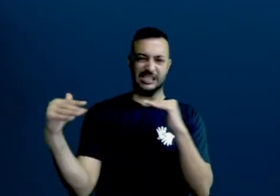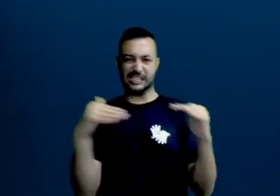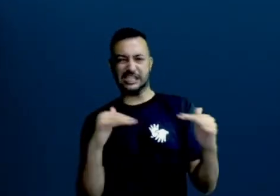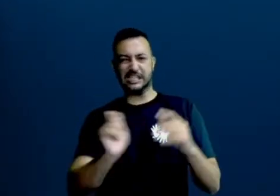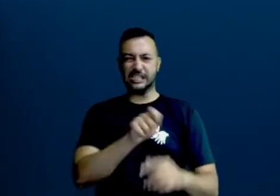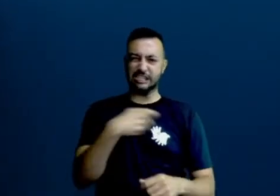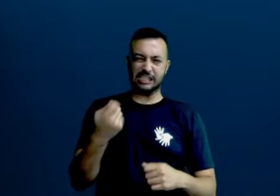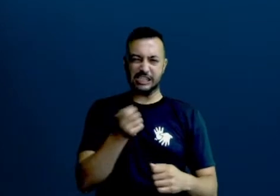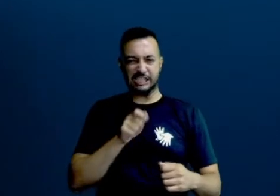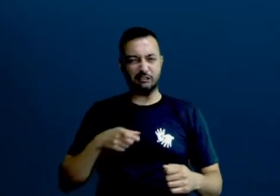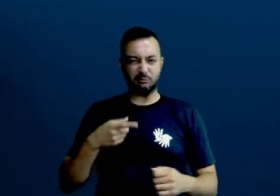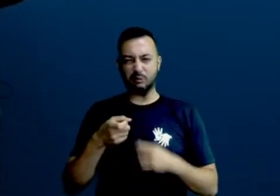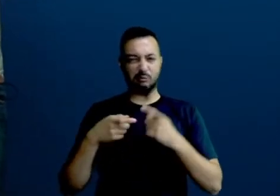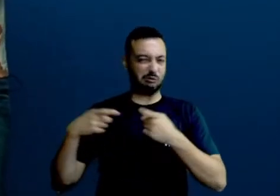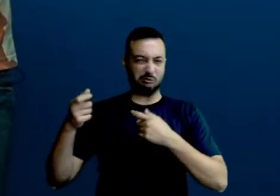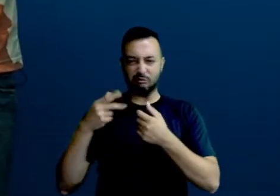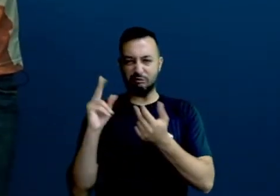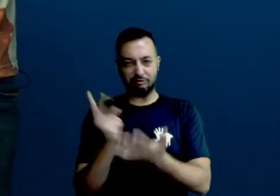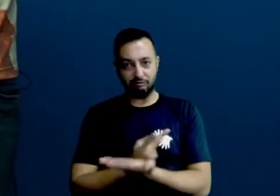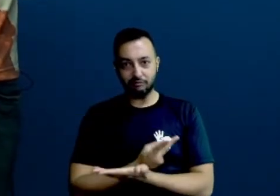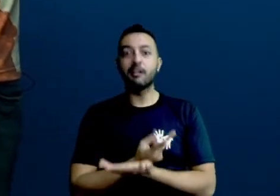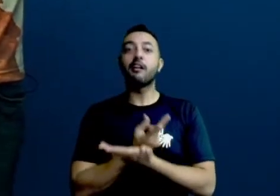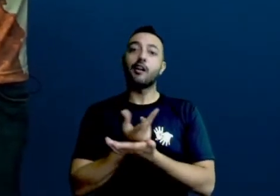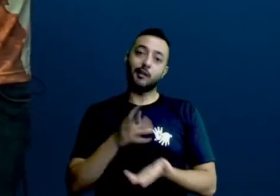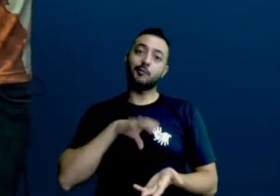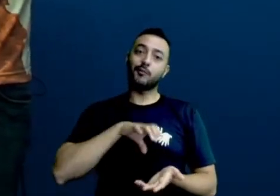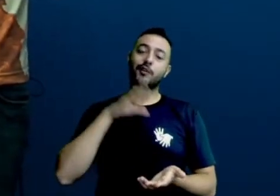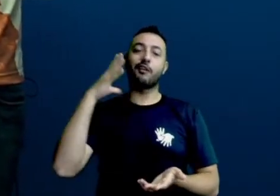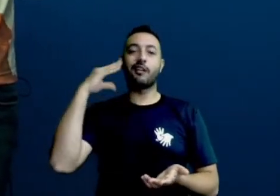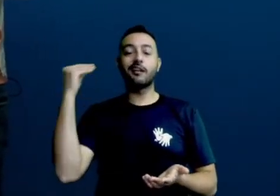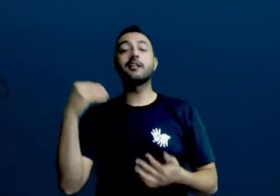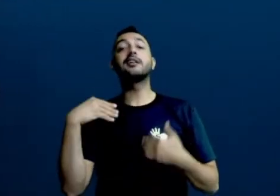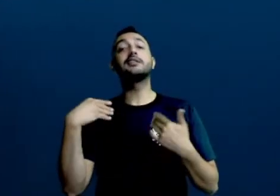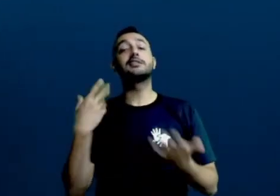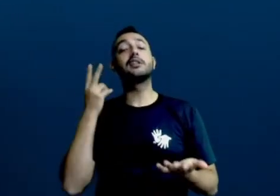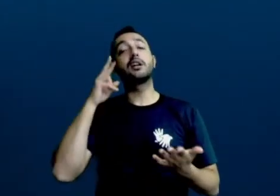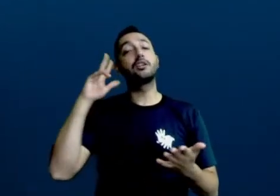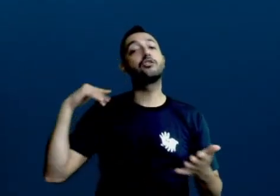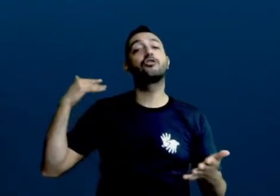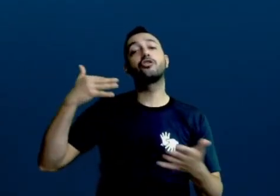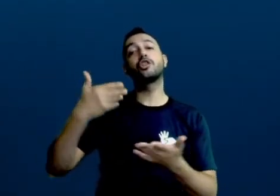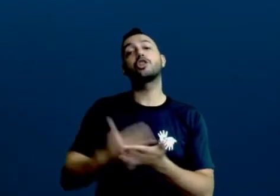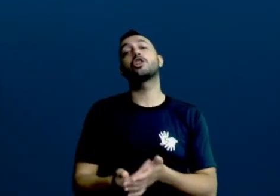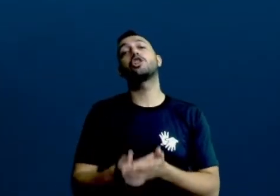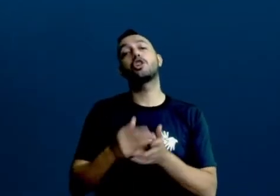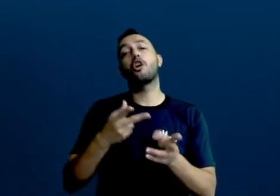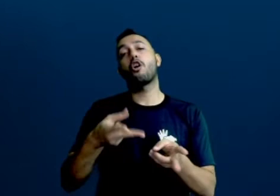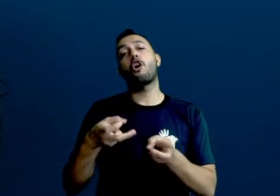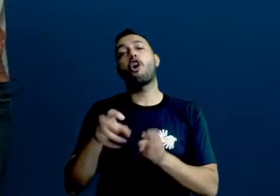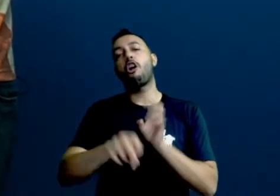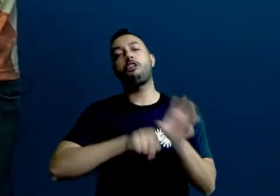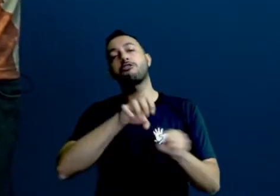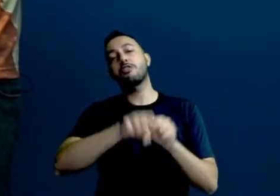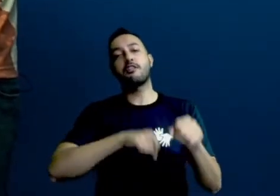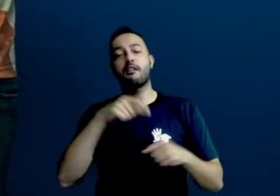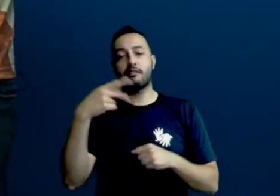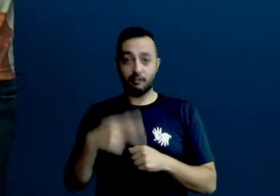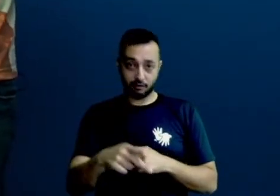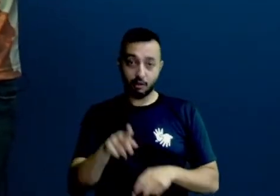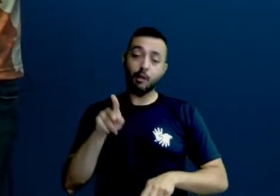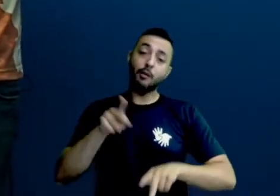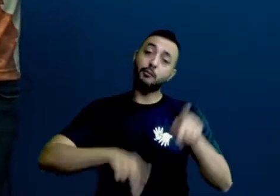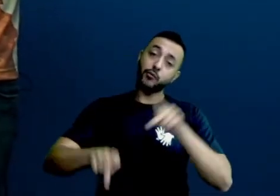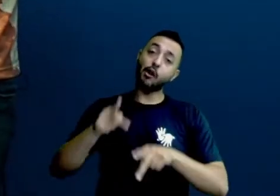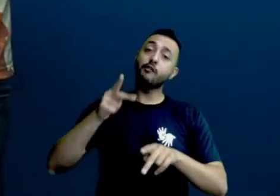ali entre holandeses e portugueses portanto nós observamos que ao longo da história de colonização do nosso território vários e